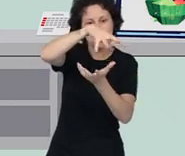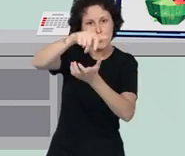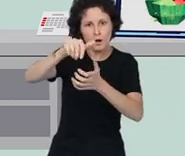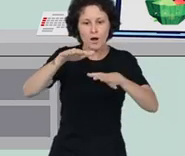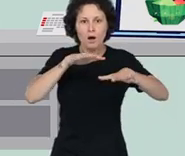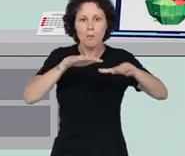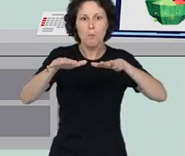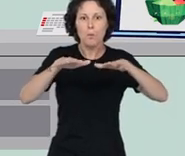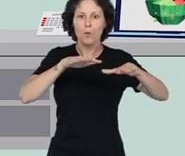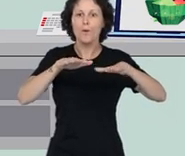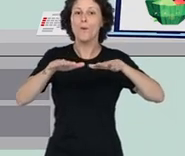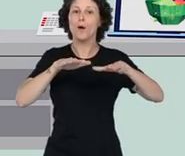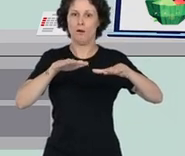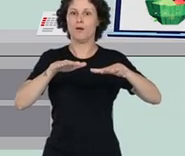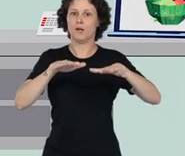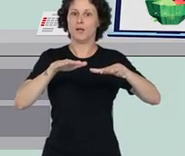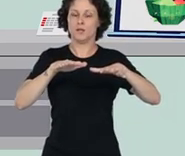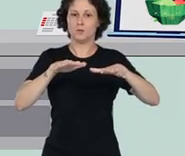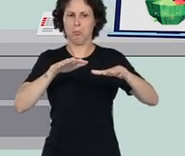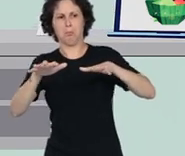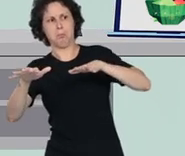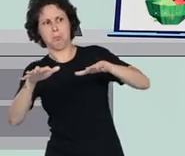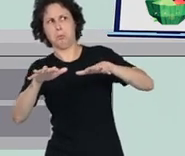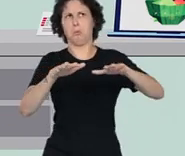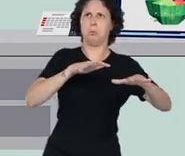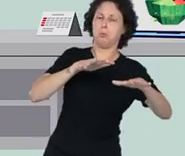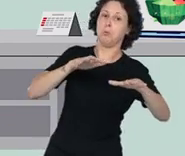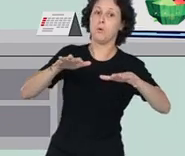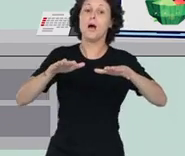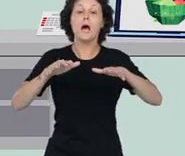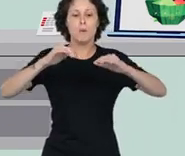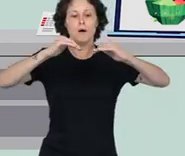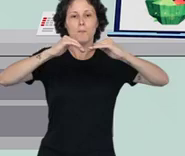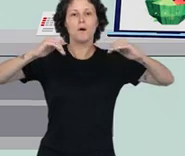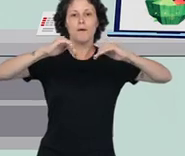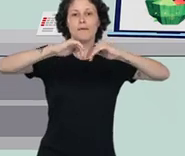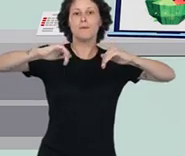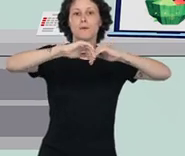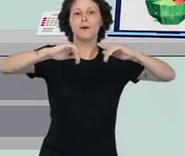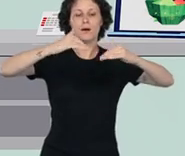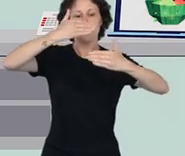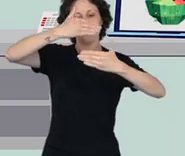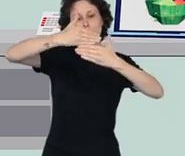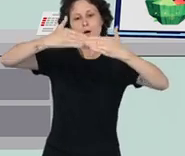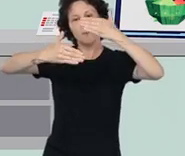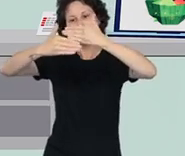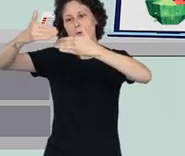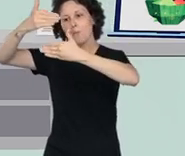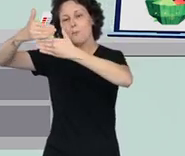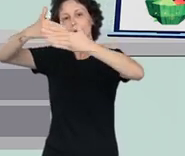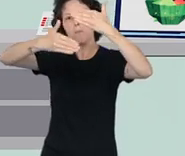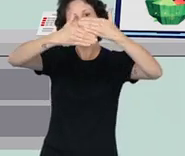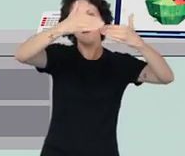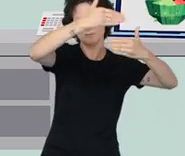movimentar, causando tremores de terra. Esses terremotos começaram a separar os nossos continentes. Você já ouviu falar de